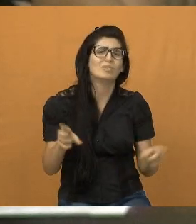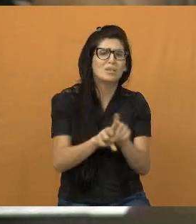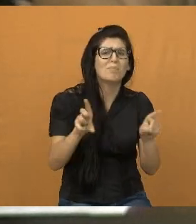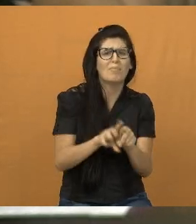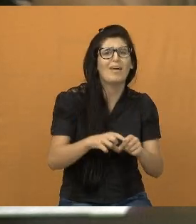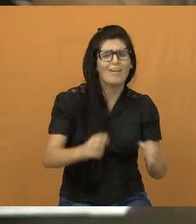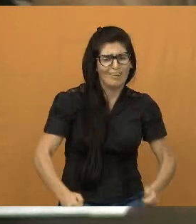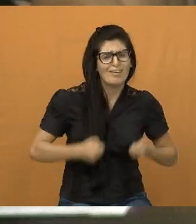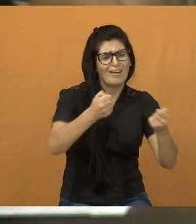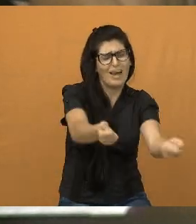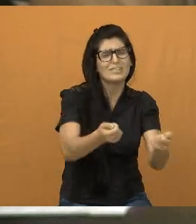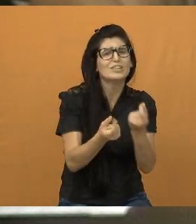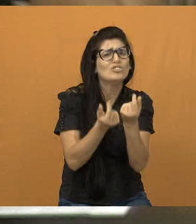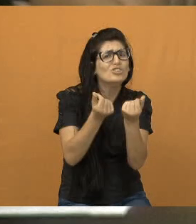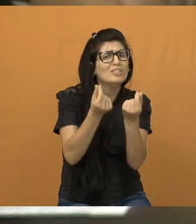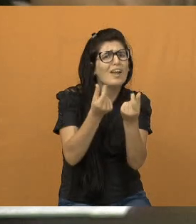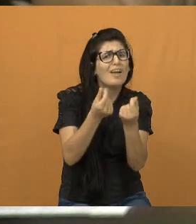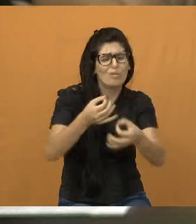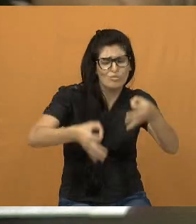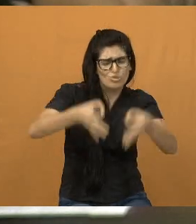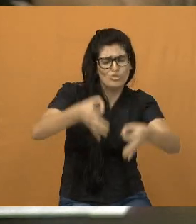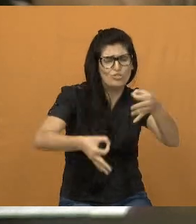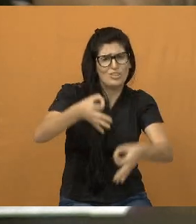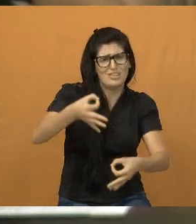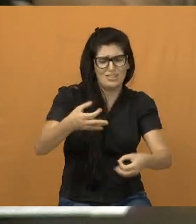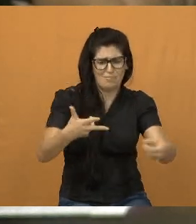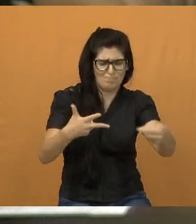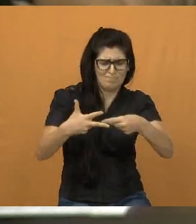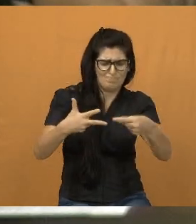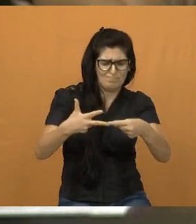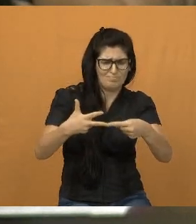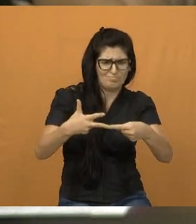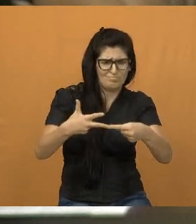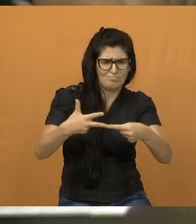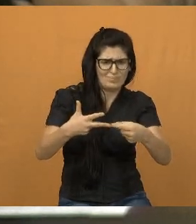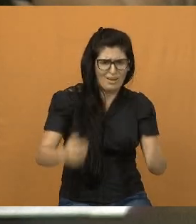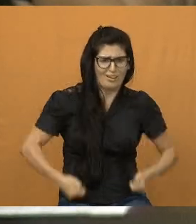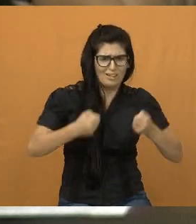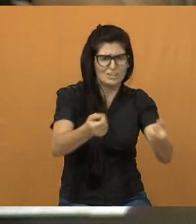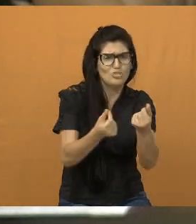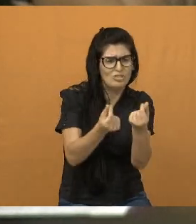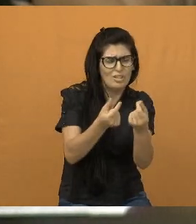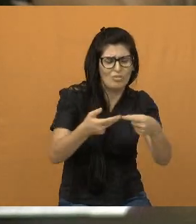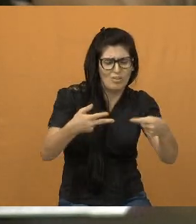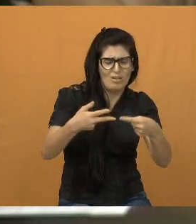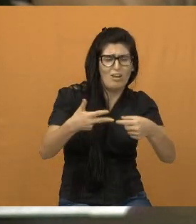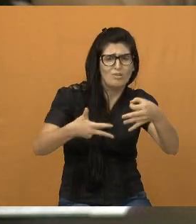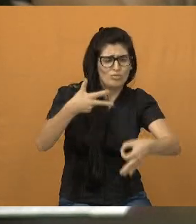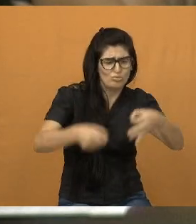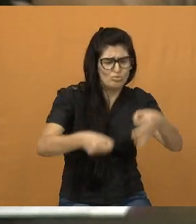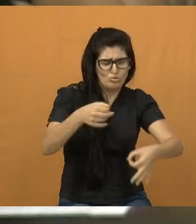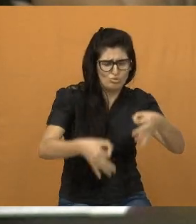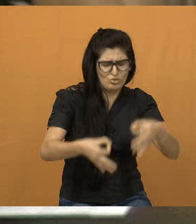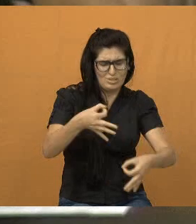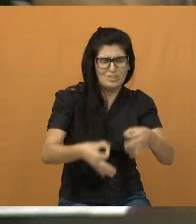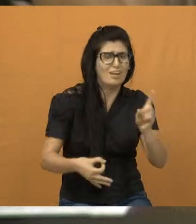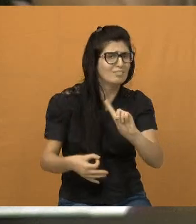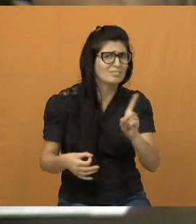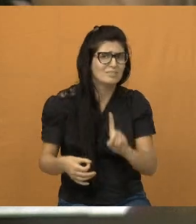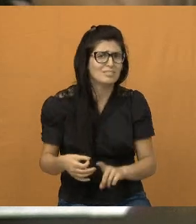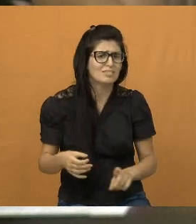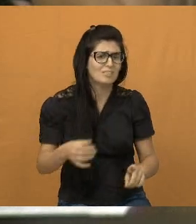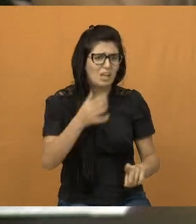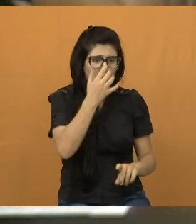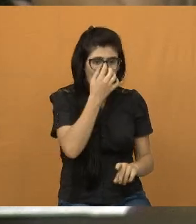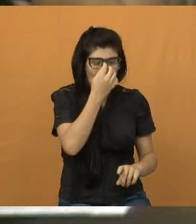para pouquíssimas pessoas, muitas vezes de tratamentos que ainda nem estão regulamentados pelo Conselho Federal de Medicina e